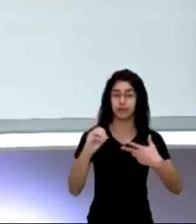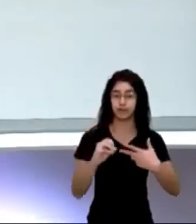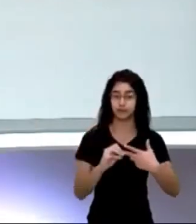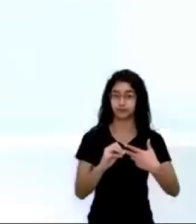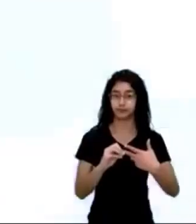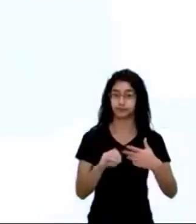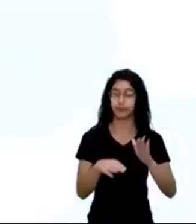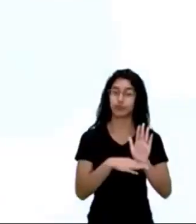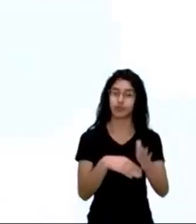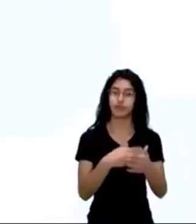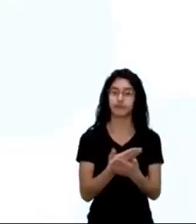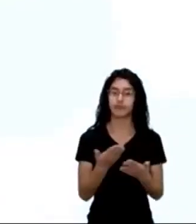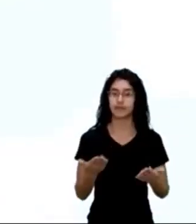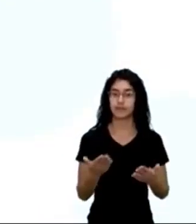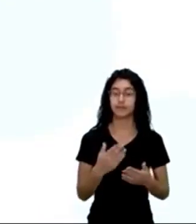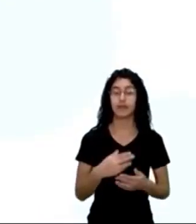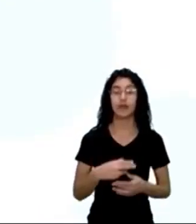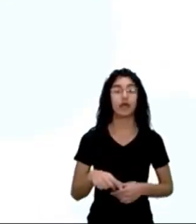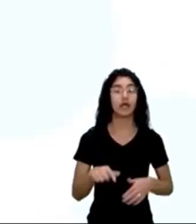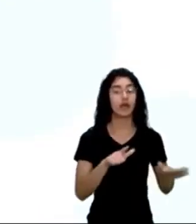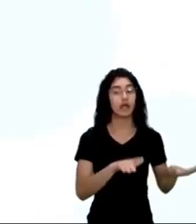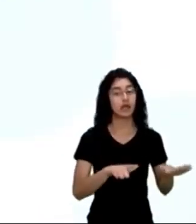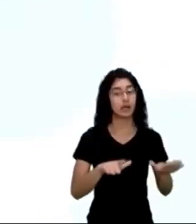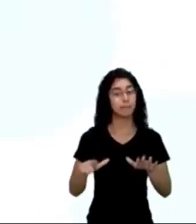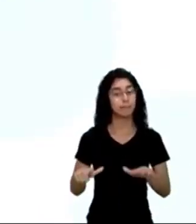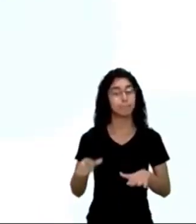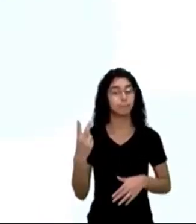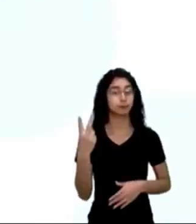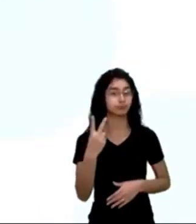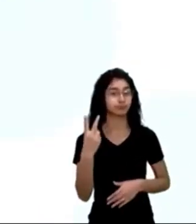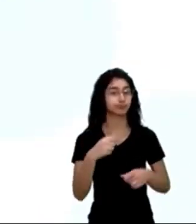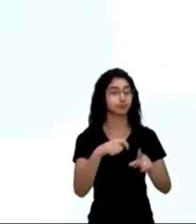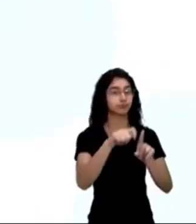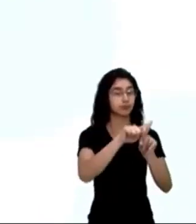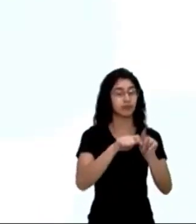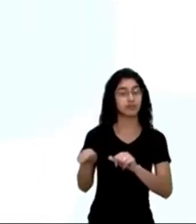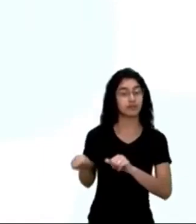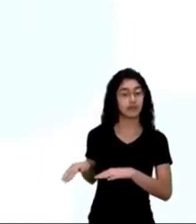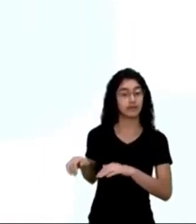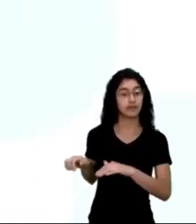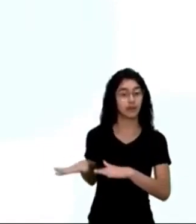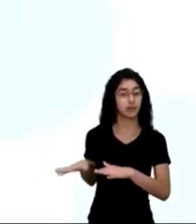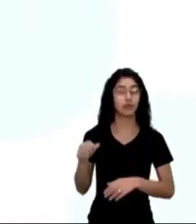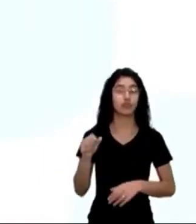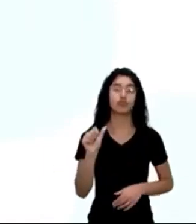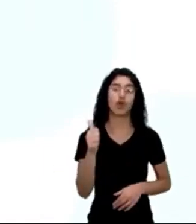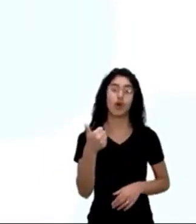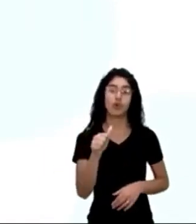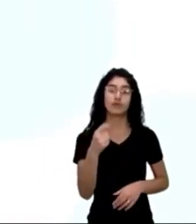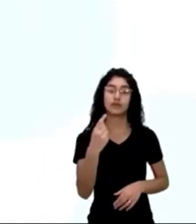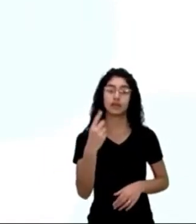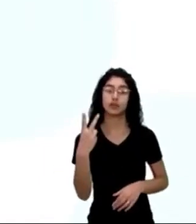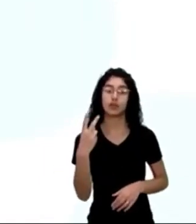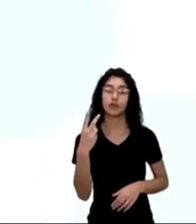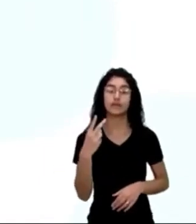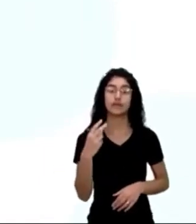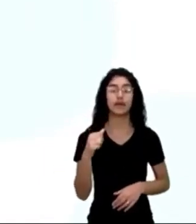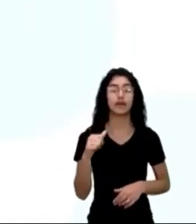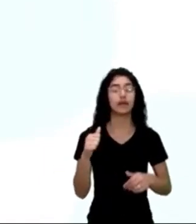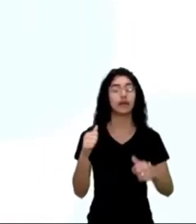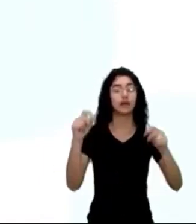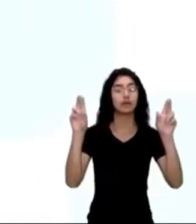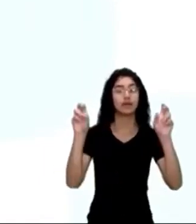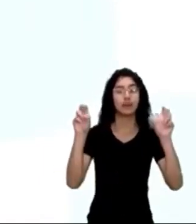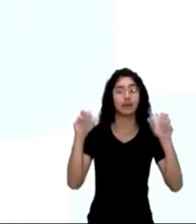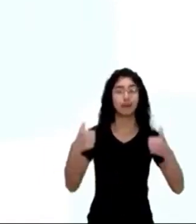Então, na segunda semana de setembro, dias 11 e 12, estaremos falando aí sobre imunologia. Tá? É um